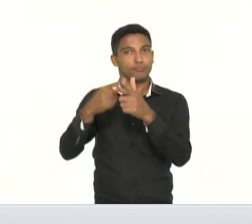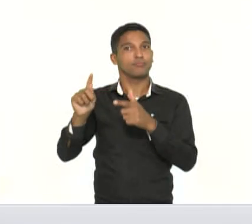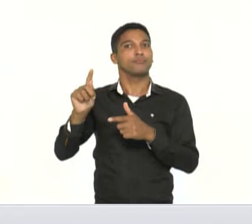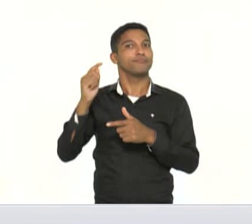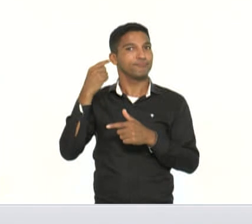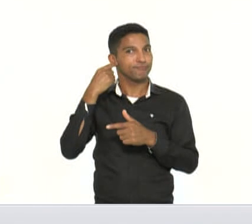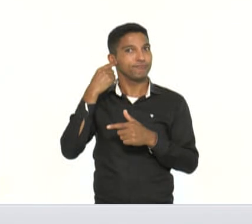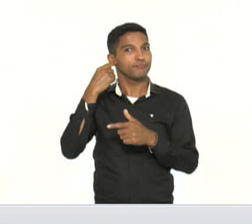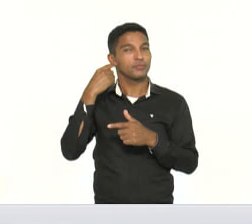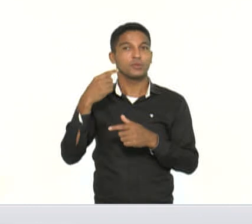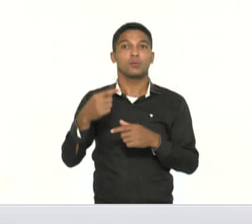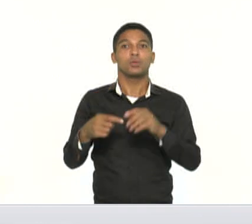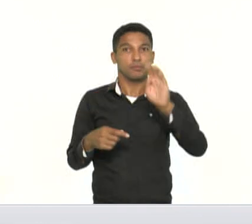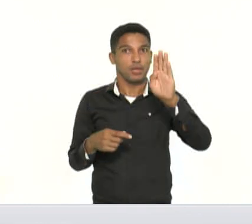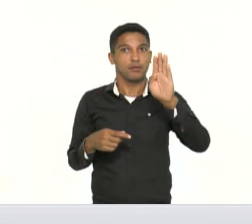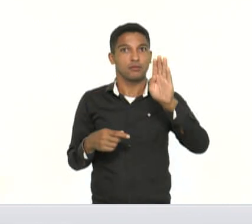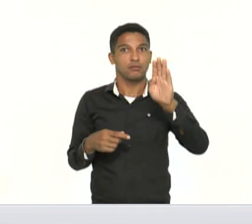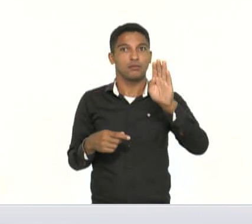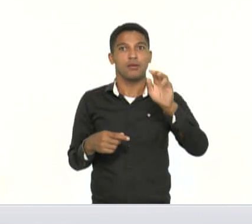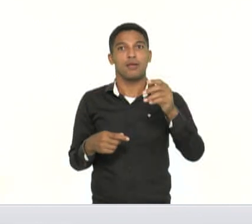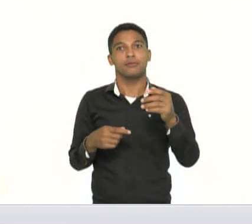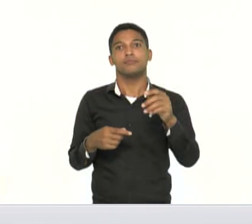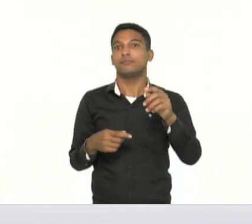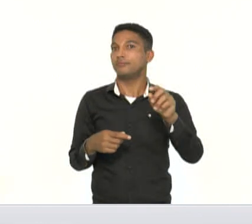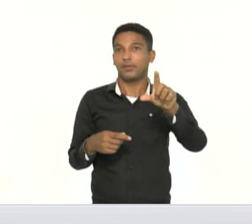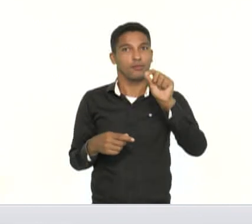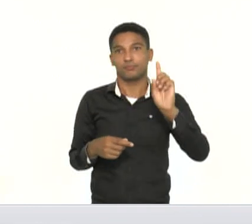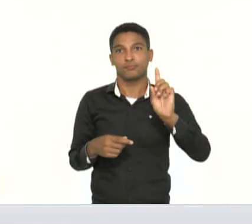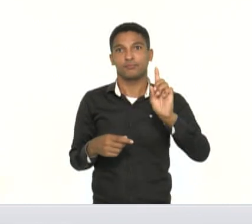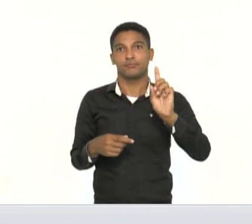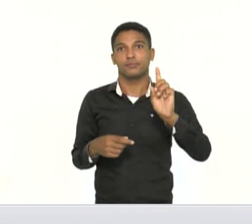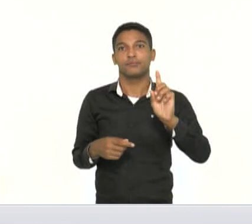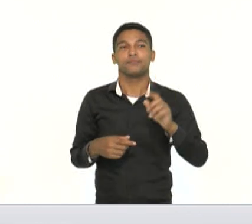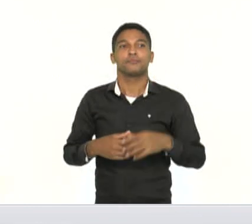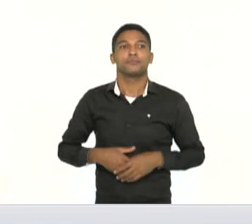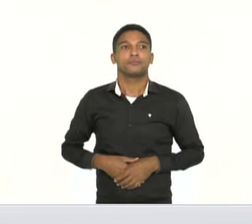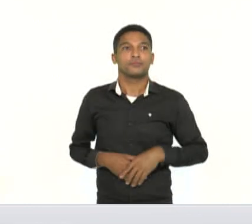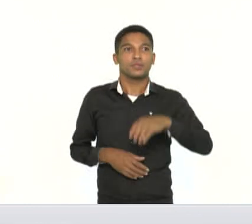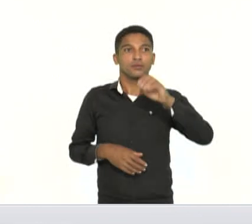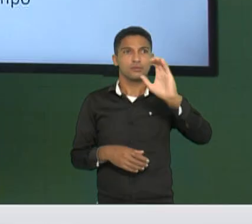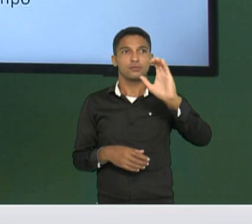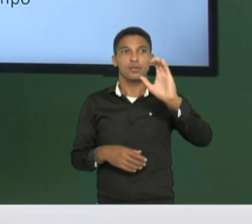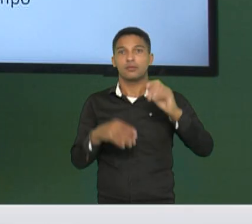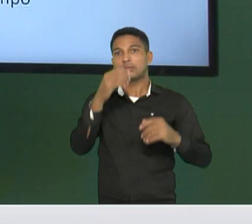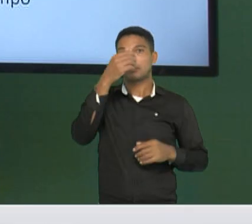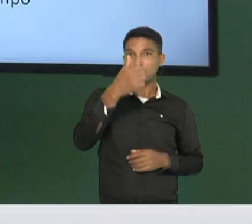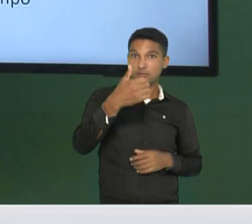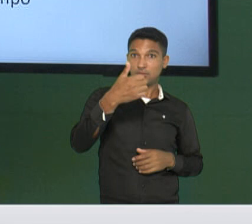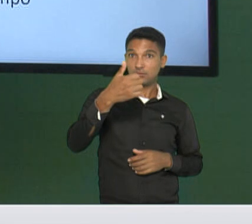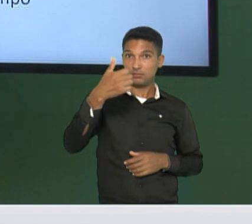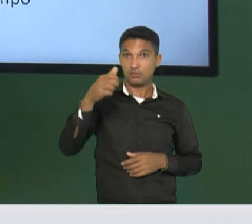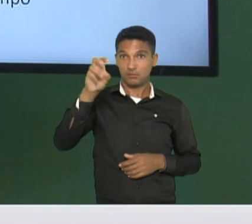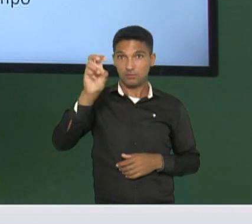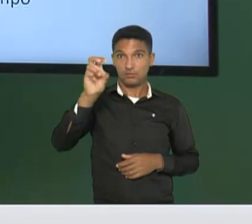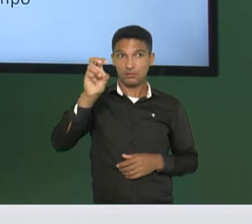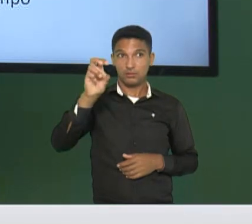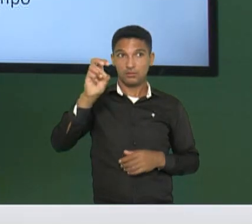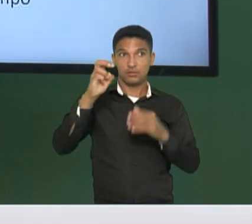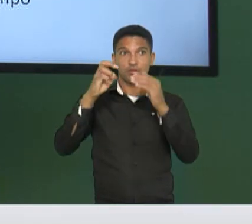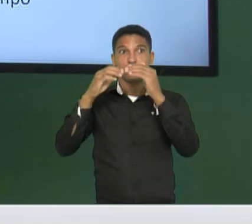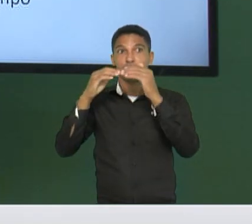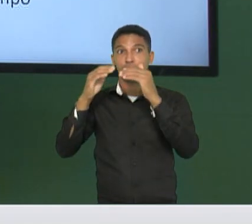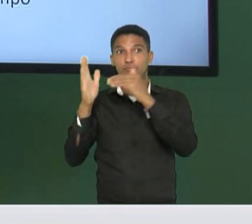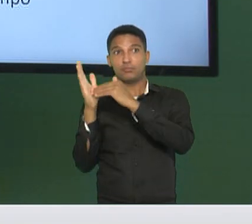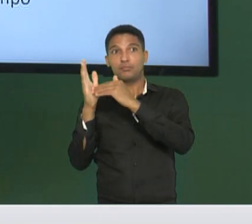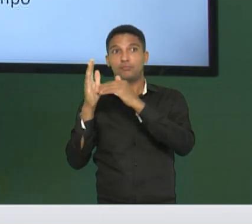Até 115 decibéis é aceitável e não traz consequências. Será que é verdade? Você lembra desse